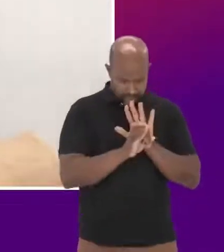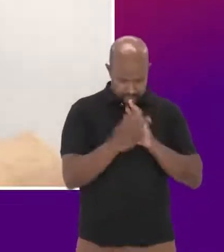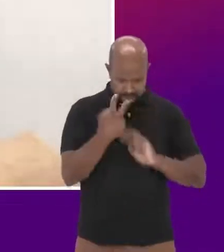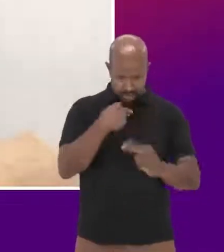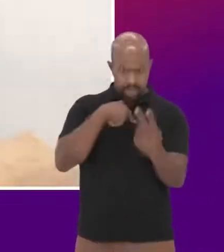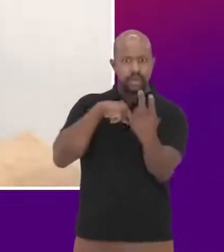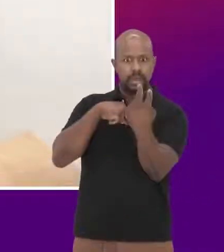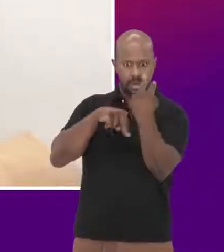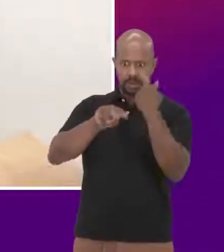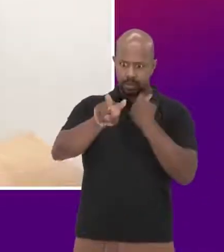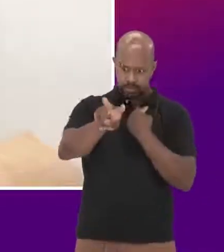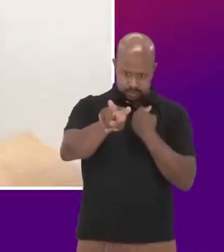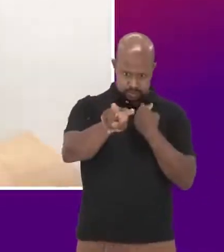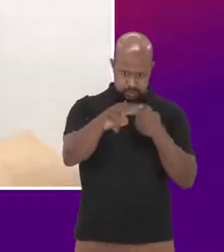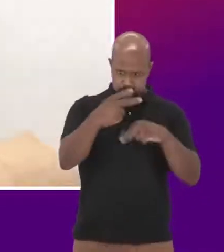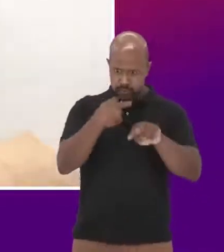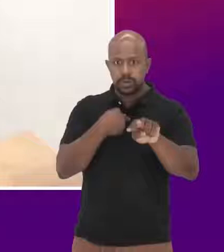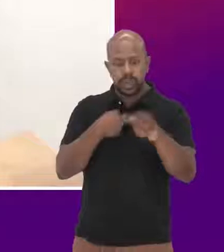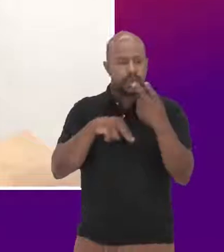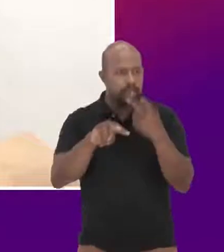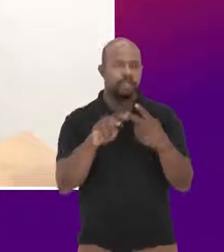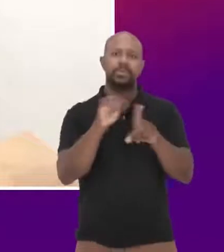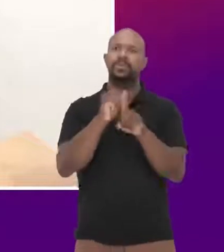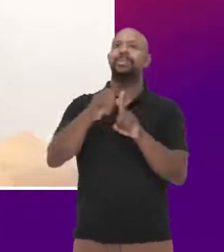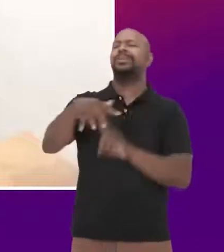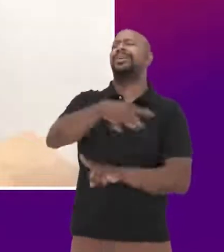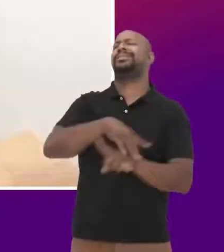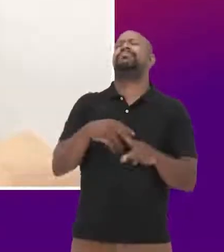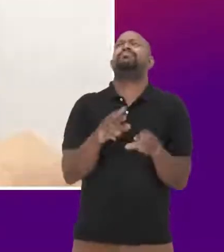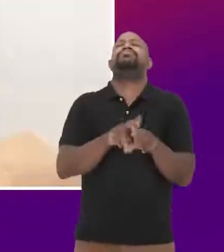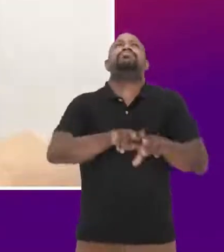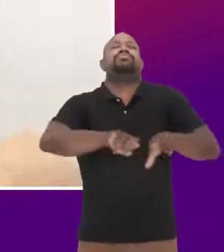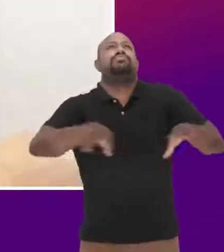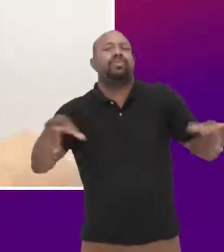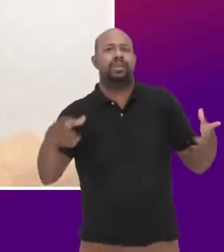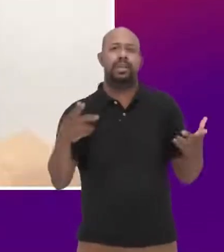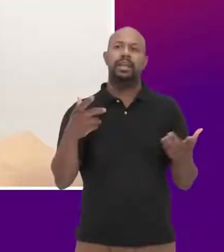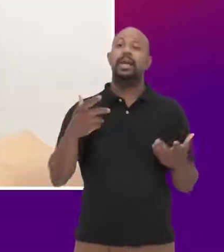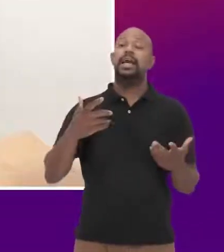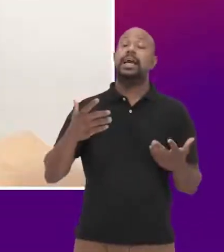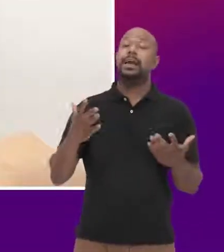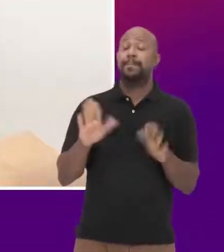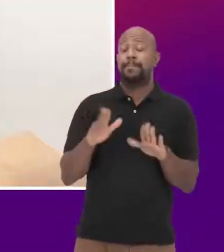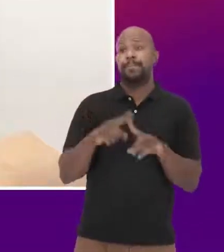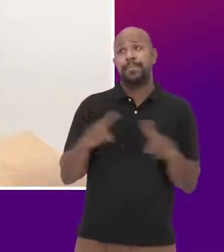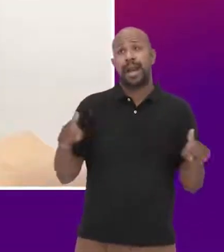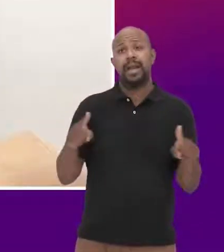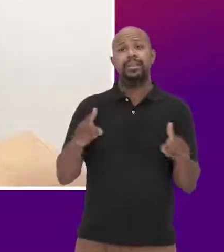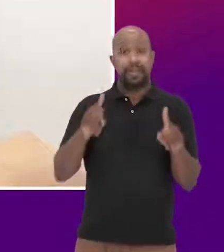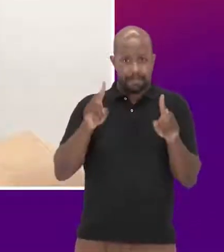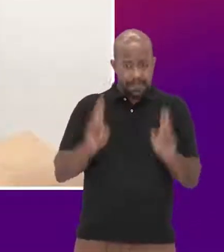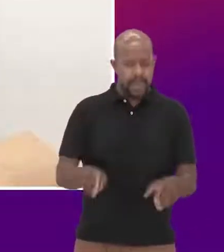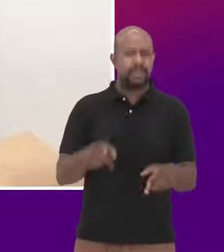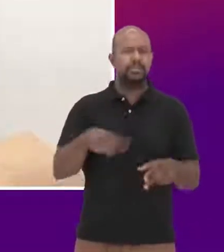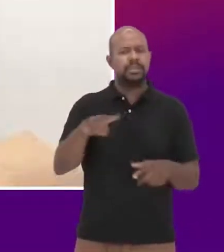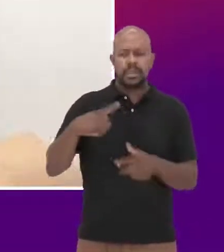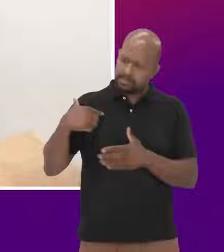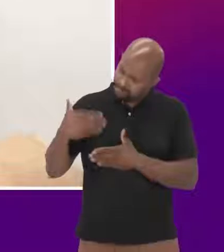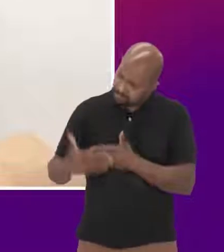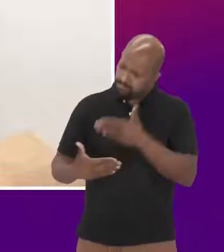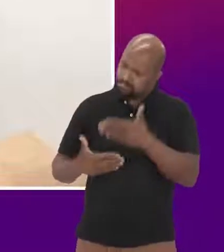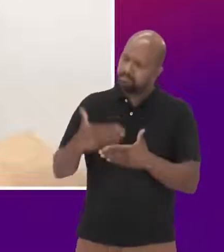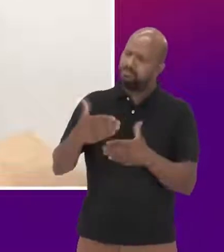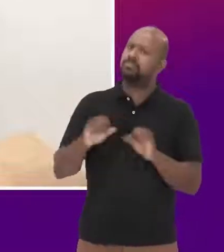numa sociedade tão plural e tão diversa, mas ao mesmo tempo que dá passos